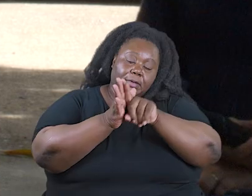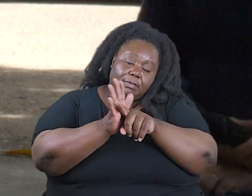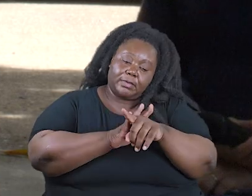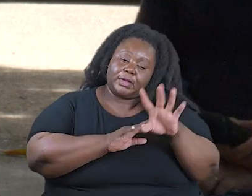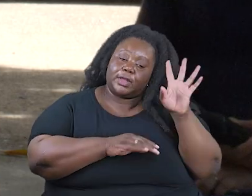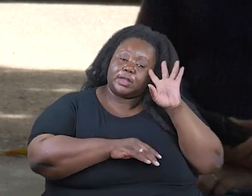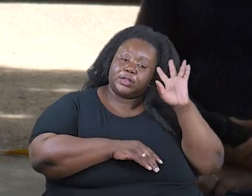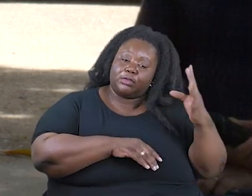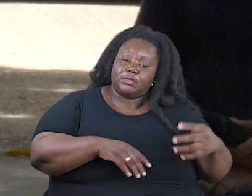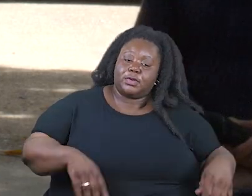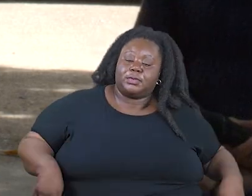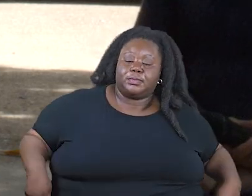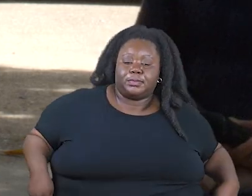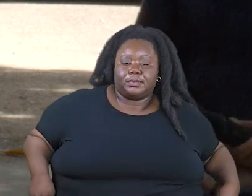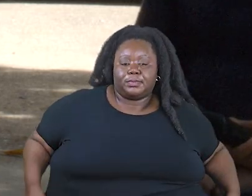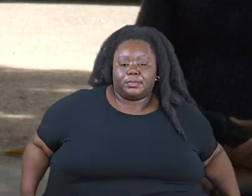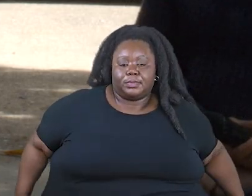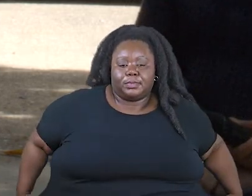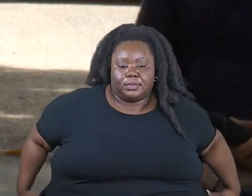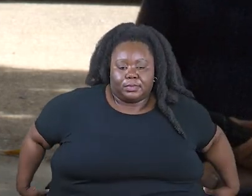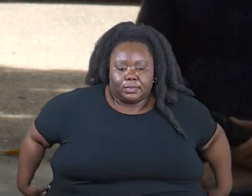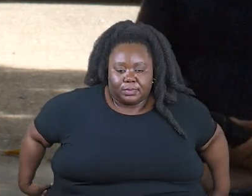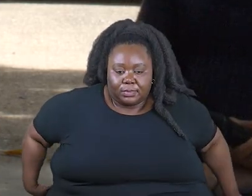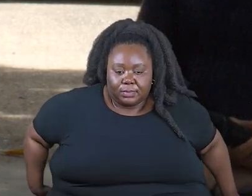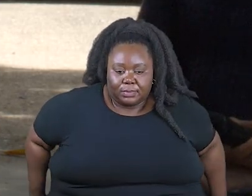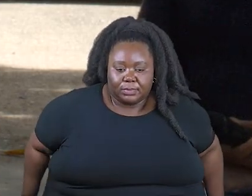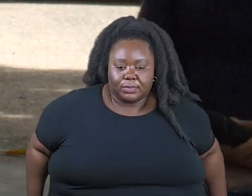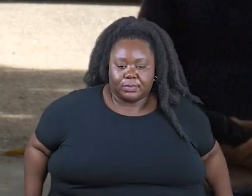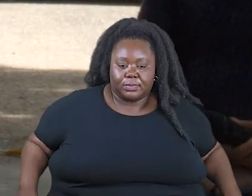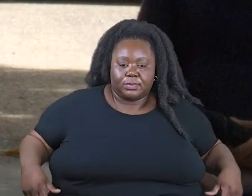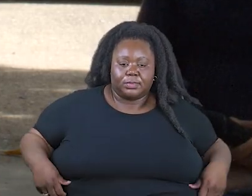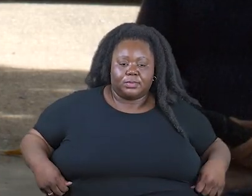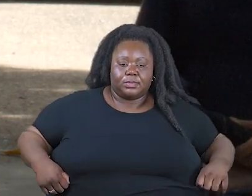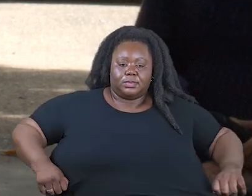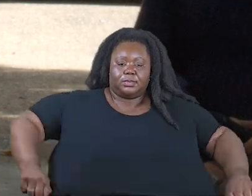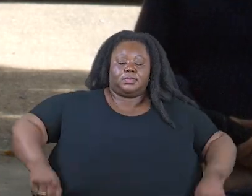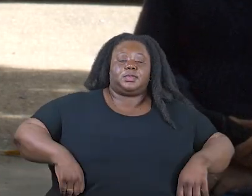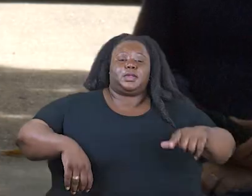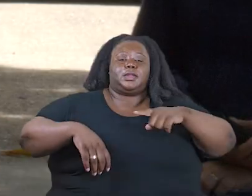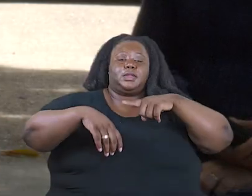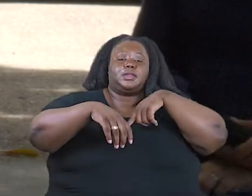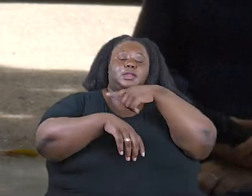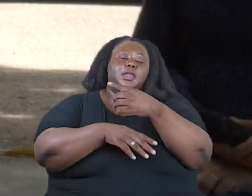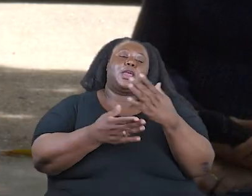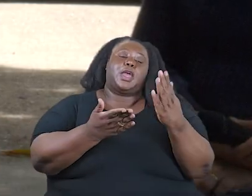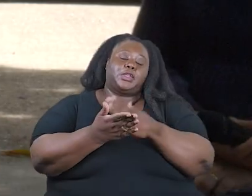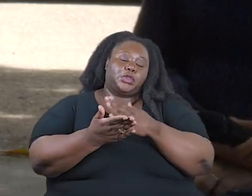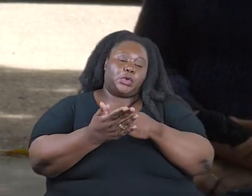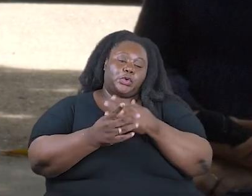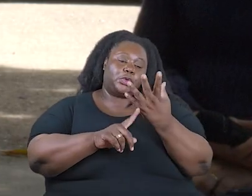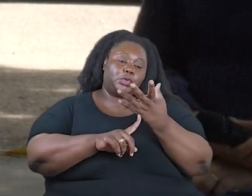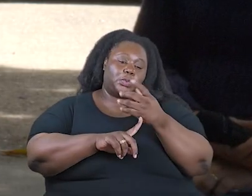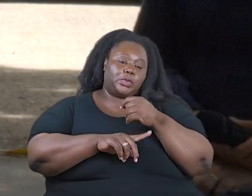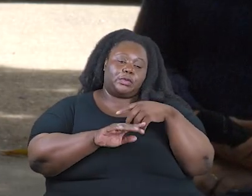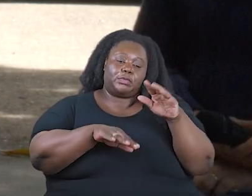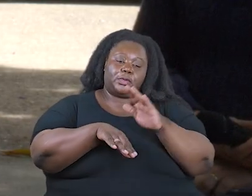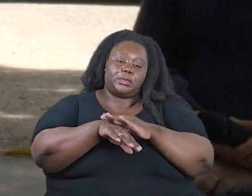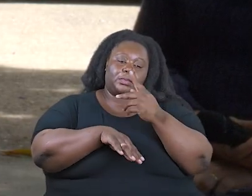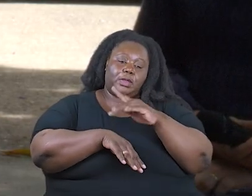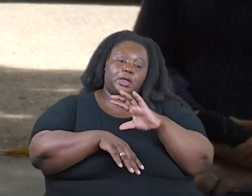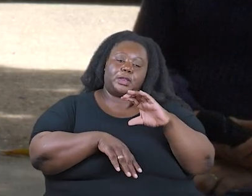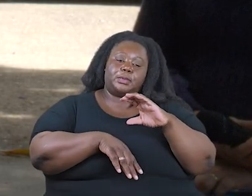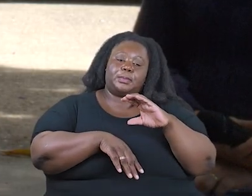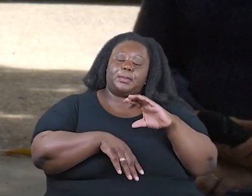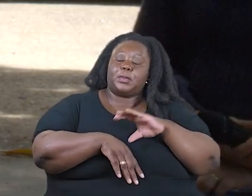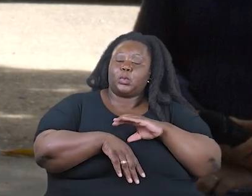pesquisa. E resolveram lá. Eles têm agora a história do livro de artista em Portugal, está lá nessa biblioteca. Mas